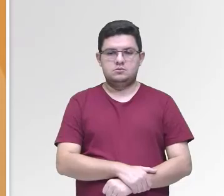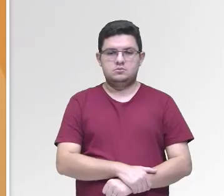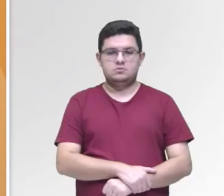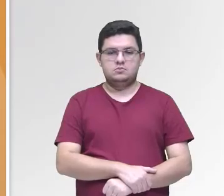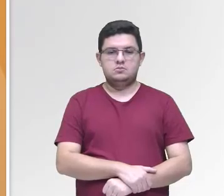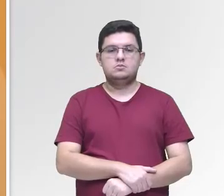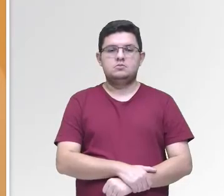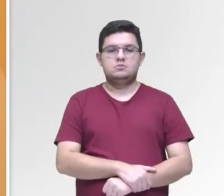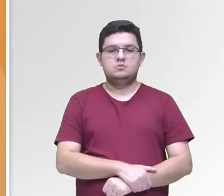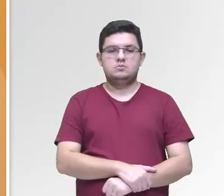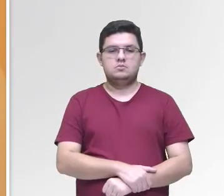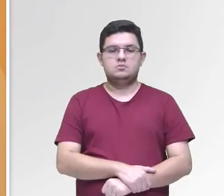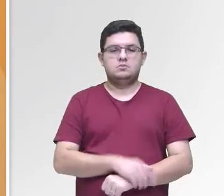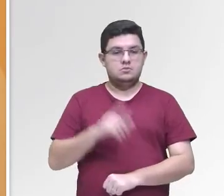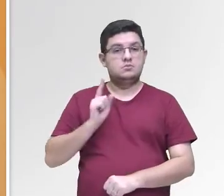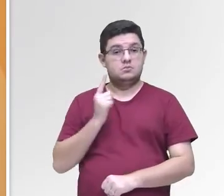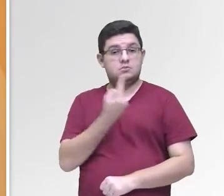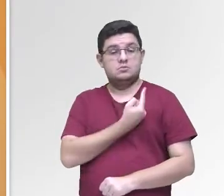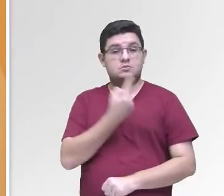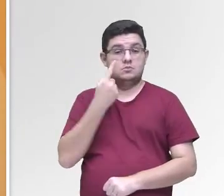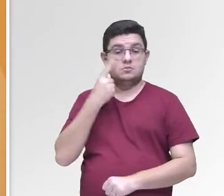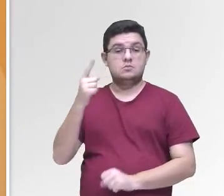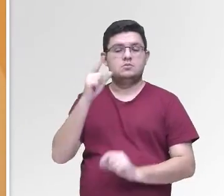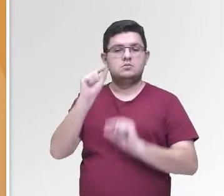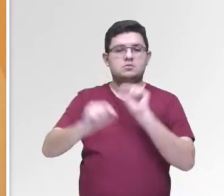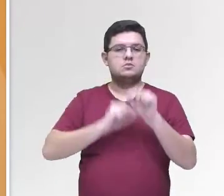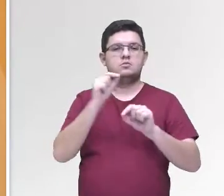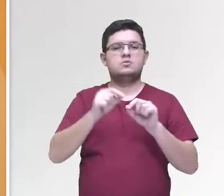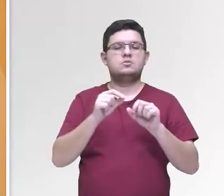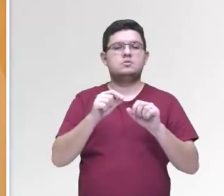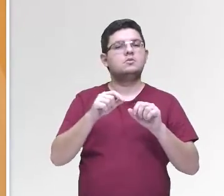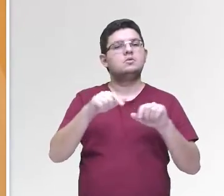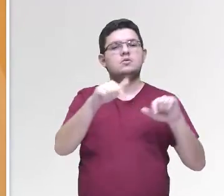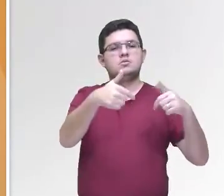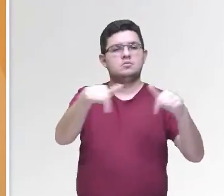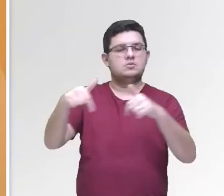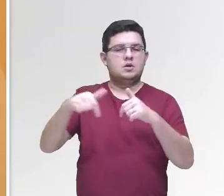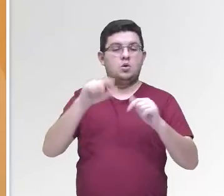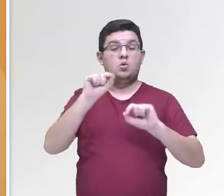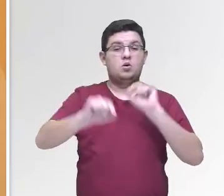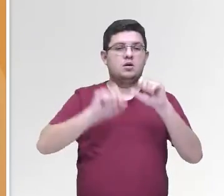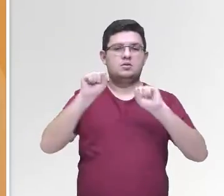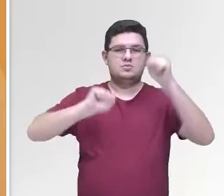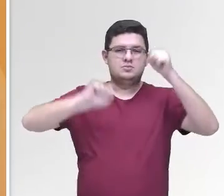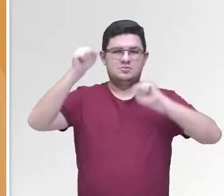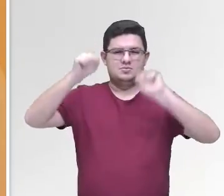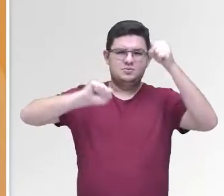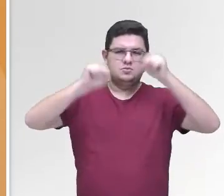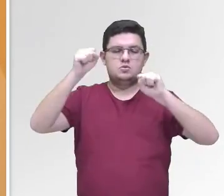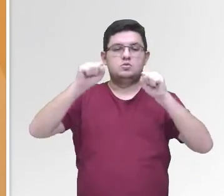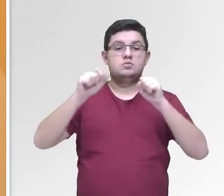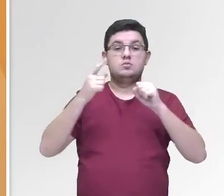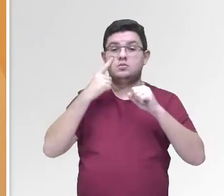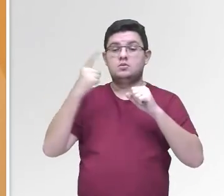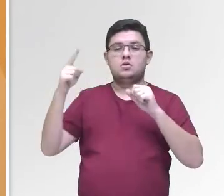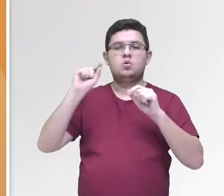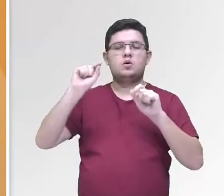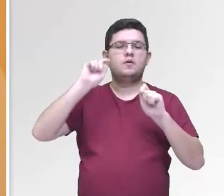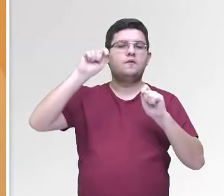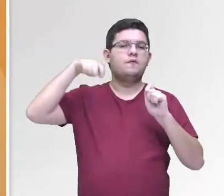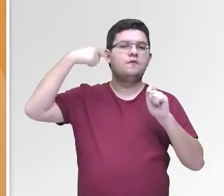Nós temos aí a linha de montagem de uma indústria, né? Isso daí é uma cena do filme Tempos Modernos, com